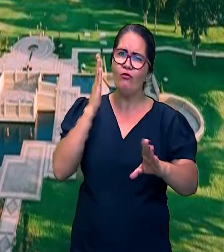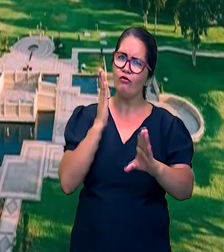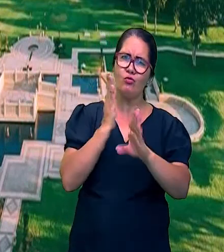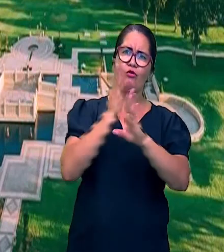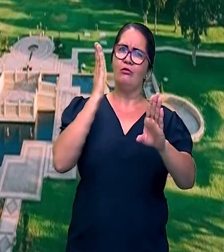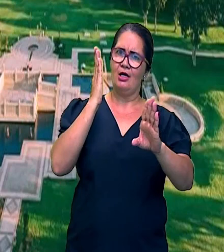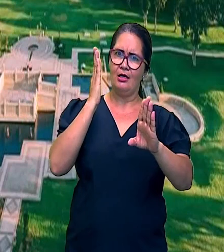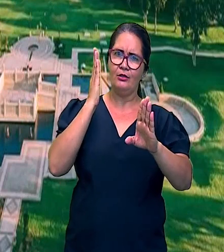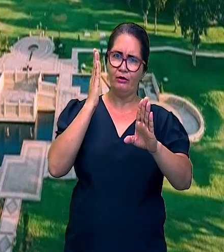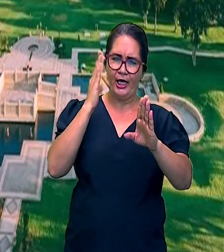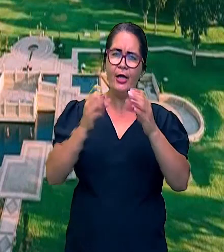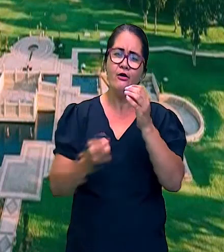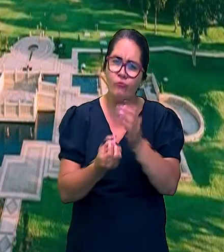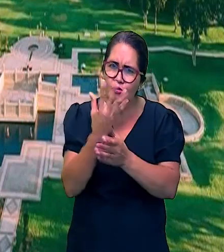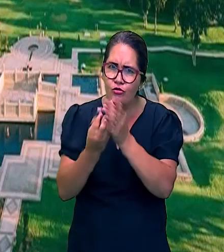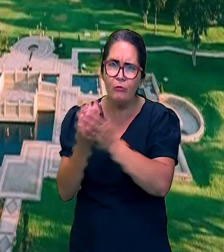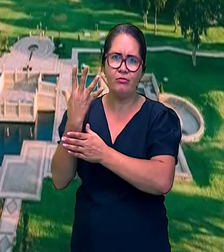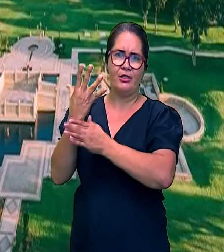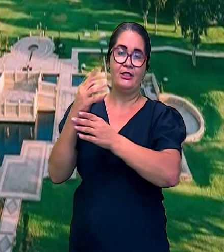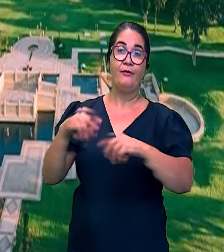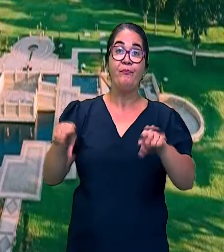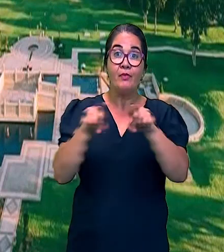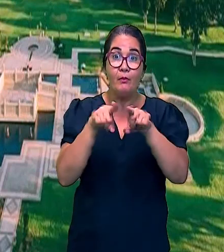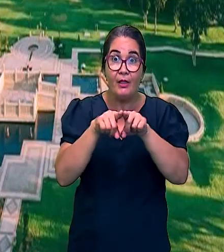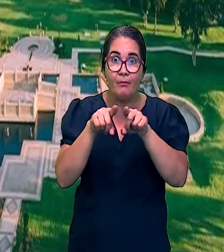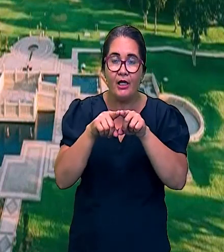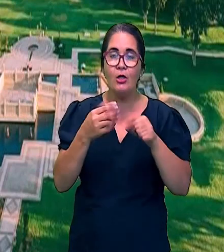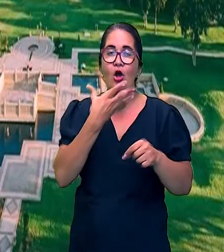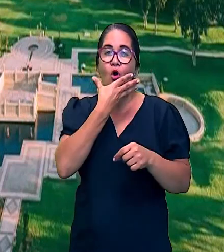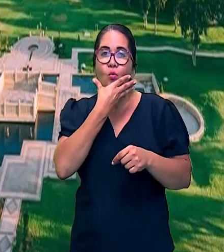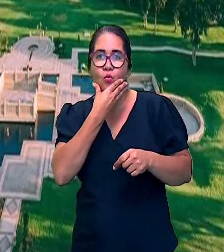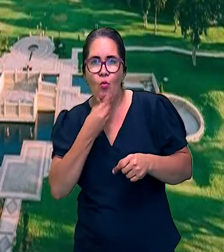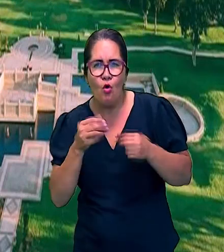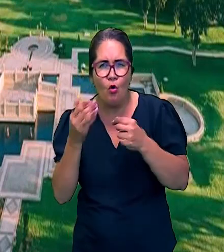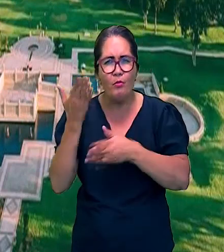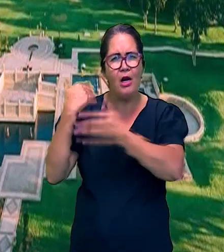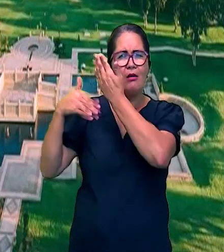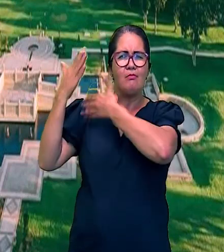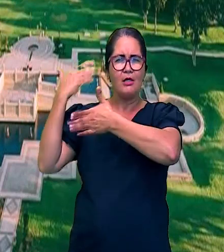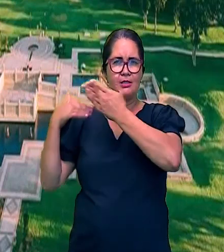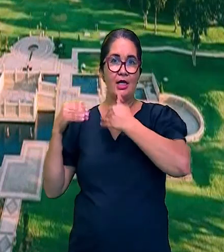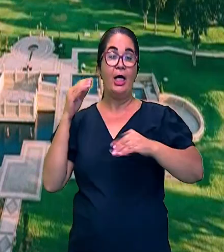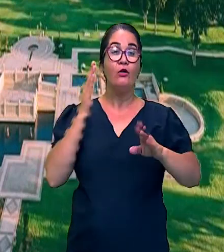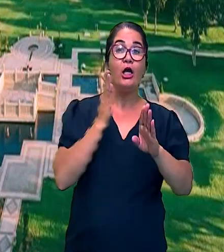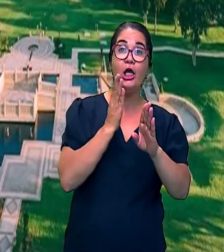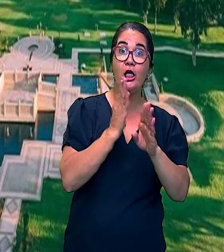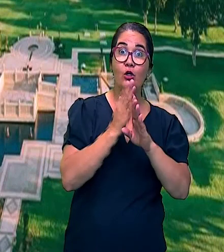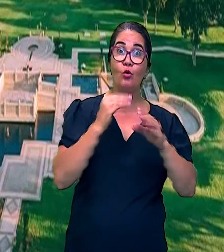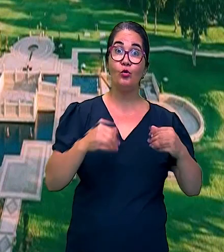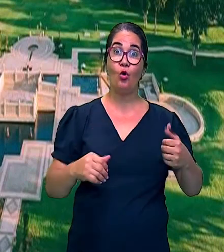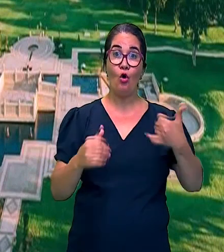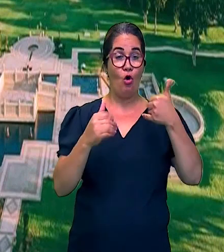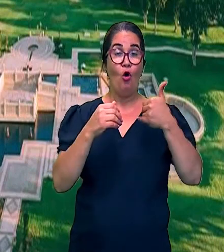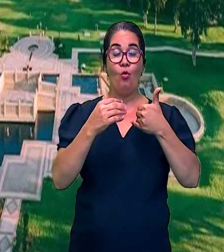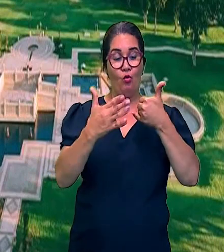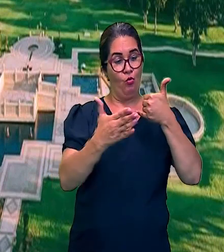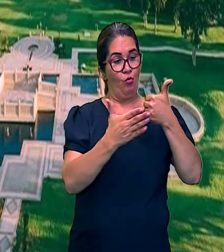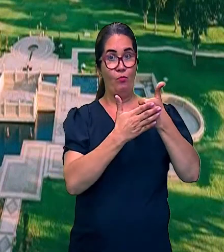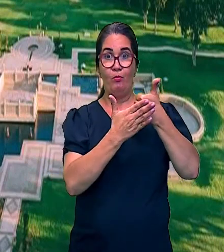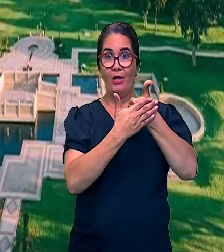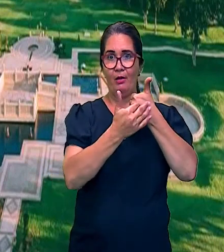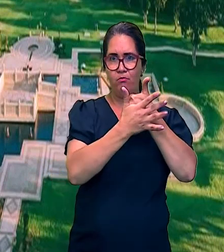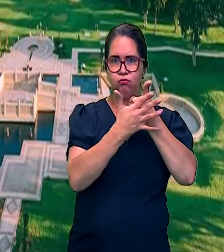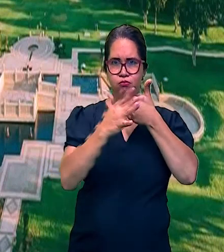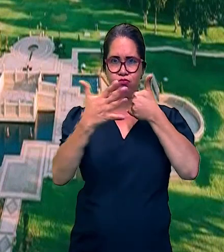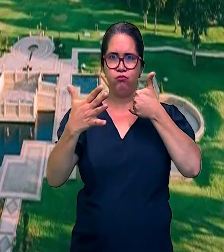cobre para fazer as estatuetas e enfeites. Por ser um metal mole, foi pouco utilizado para a fabricação de armas